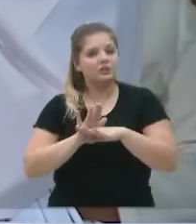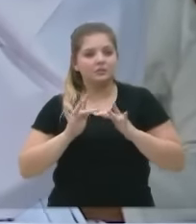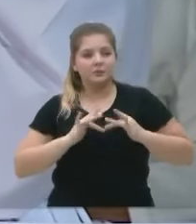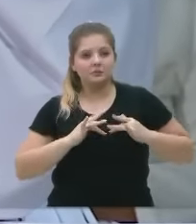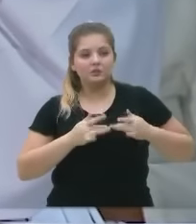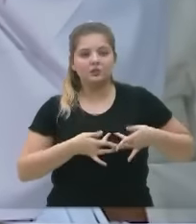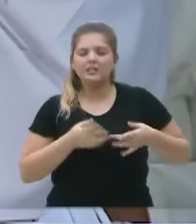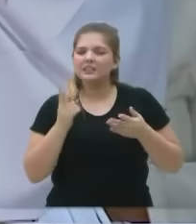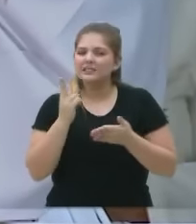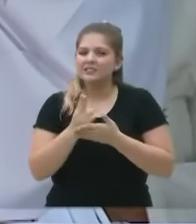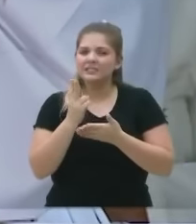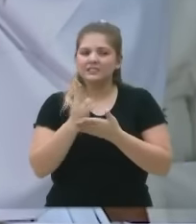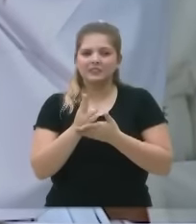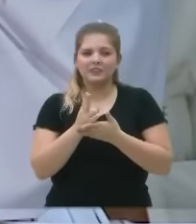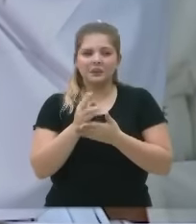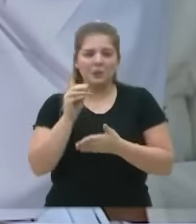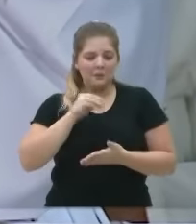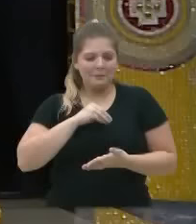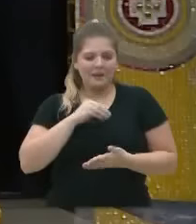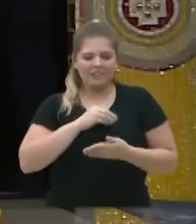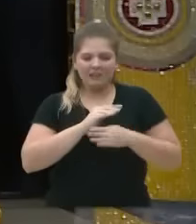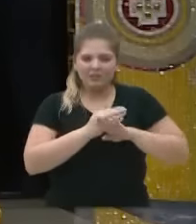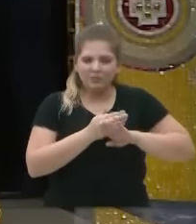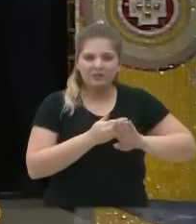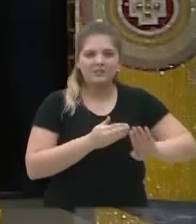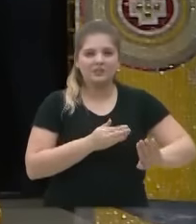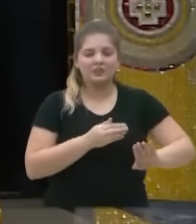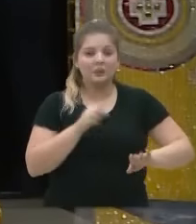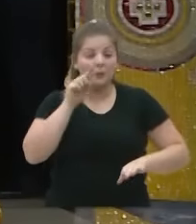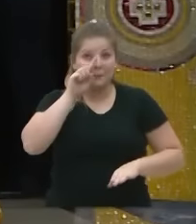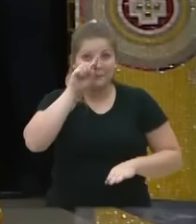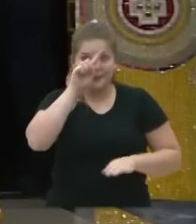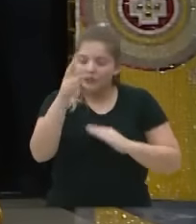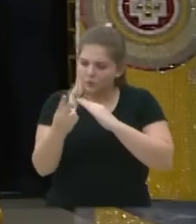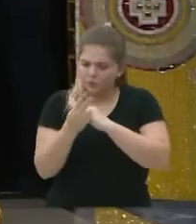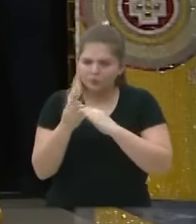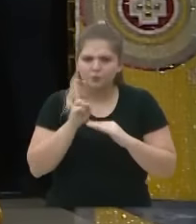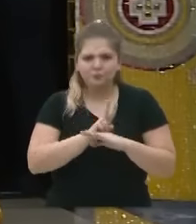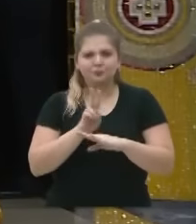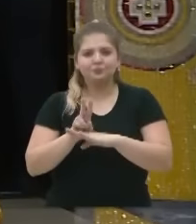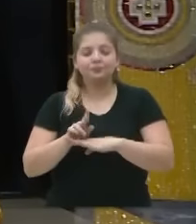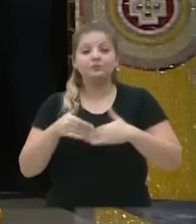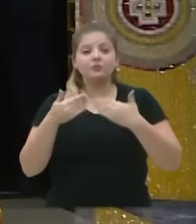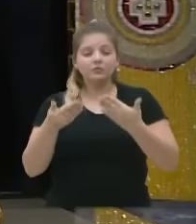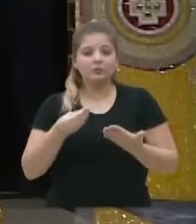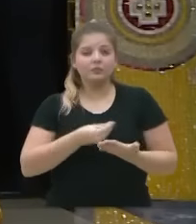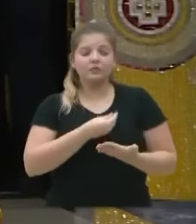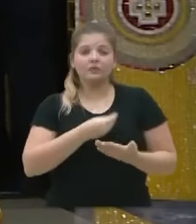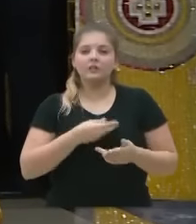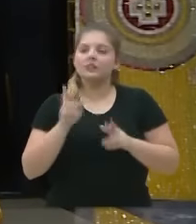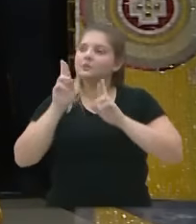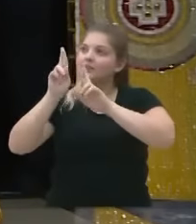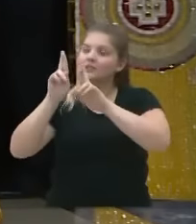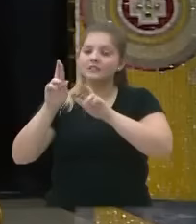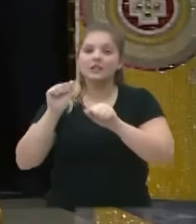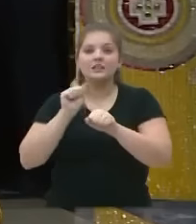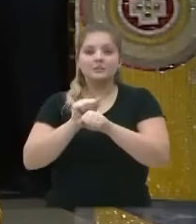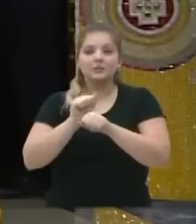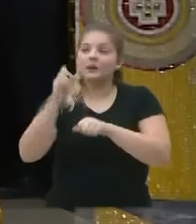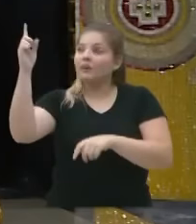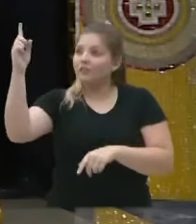vossa misericórdia, sejamos sempre livres do pecado, protegidos de todos os perigos. Enquanto vivendo a